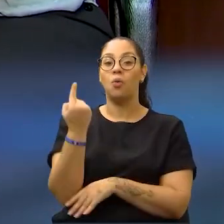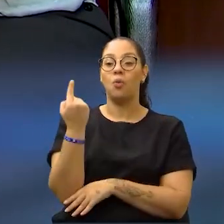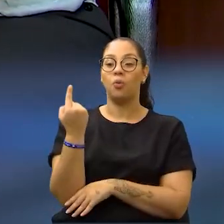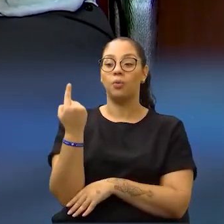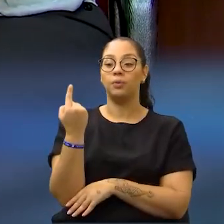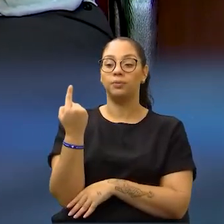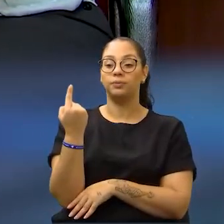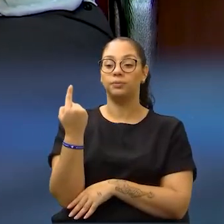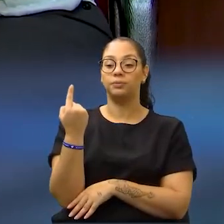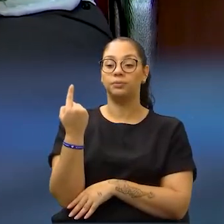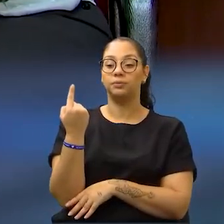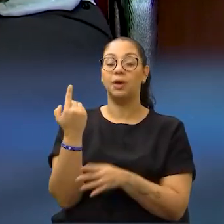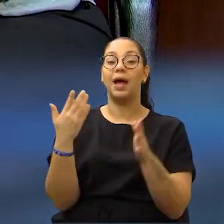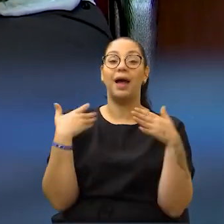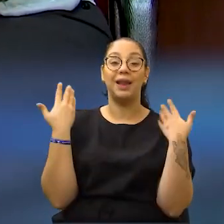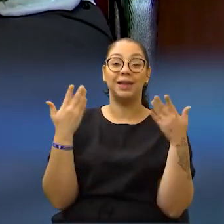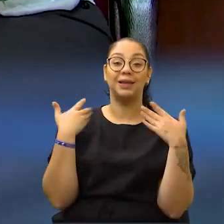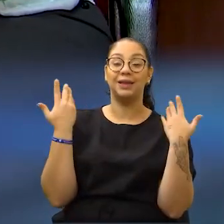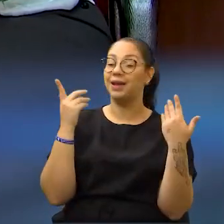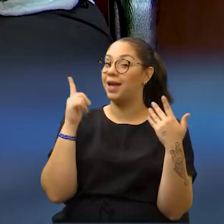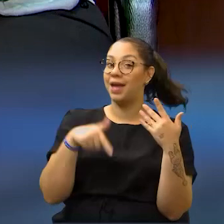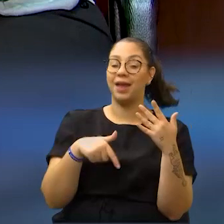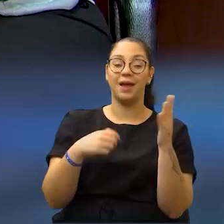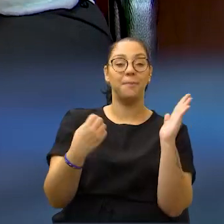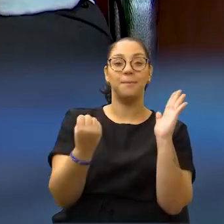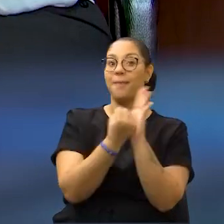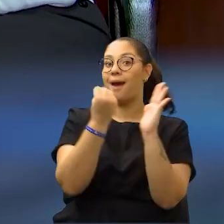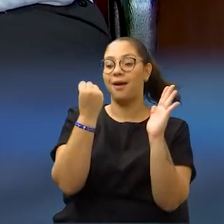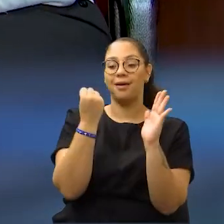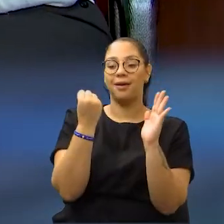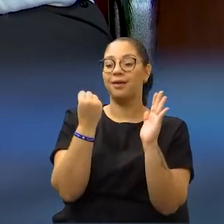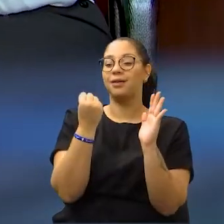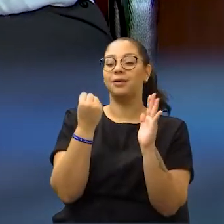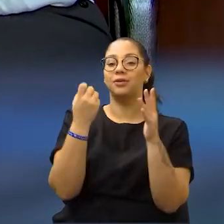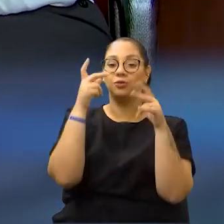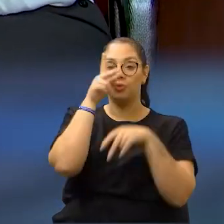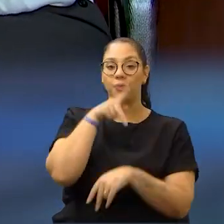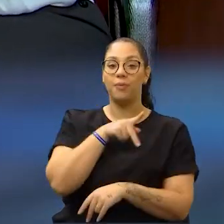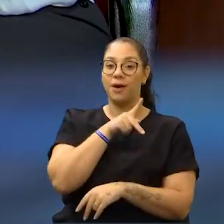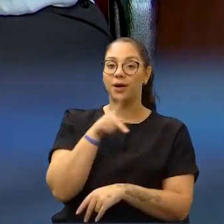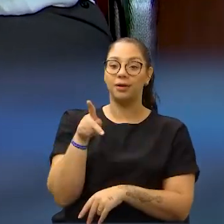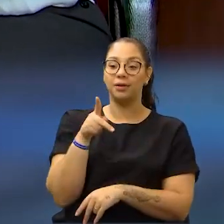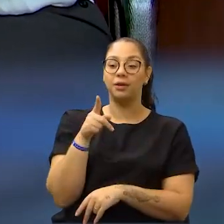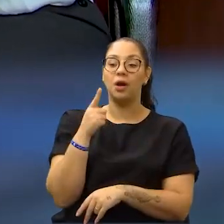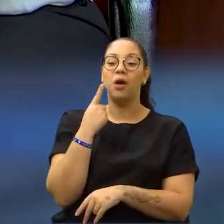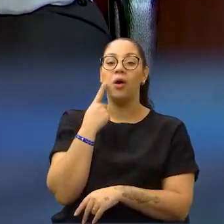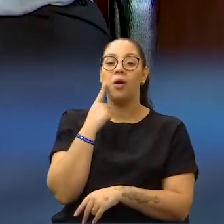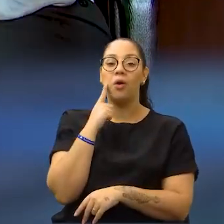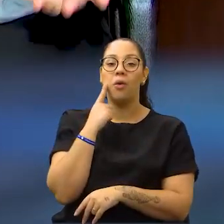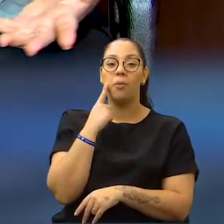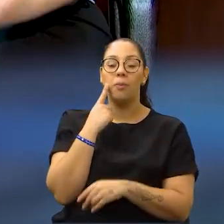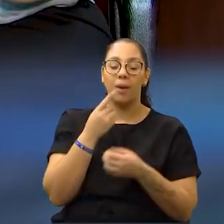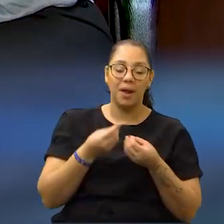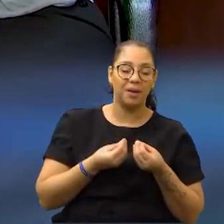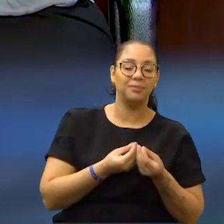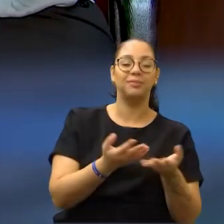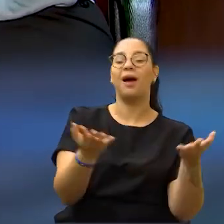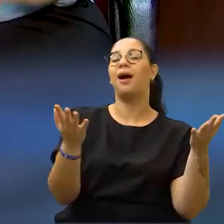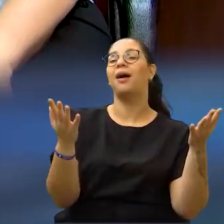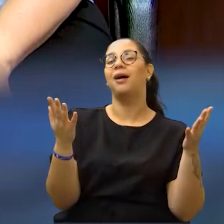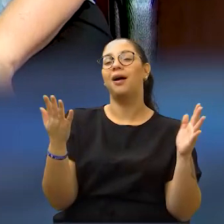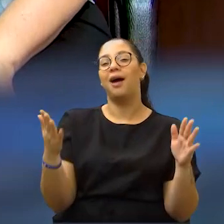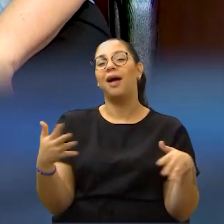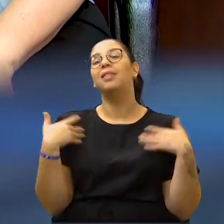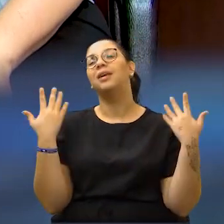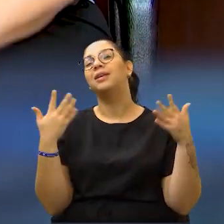Alegria. Alegria era o lema do Padre Haroldo. Ele gostava de distribuir bala e falar Alegria, do